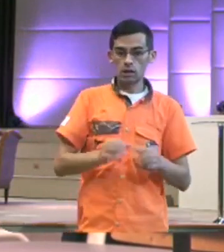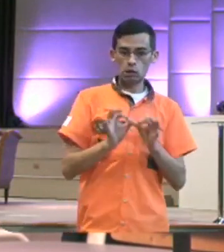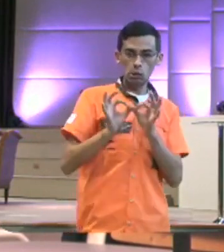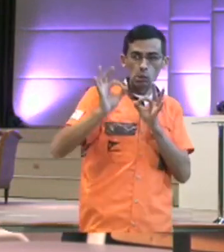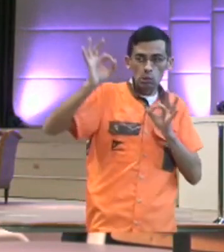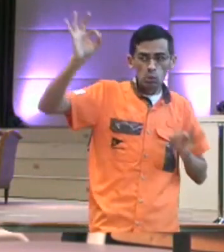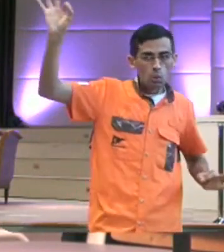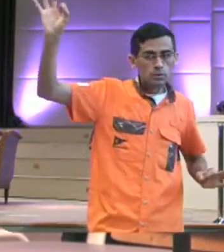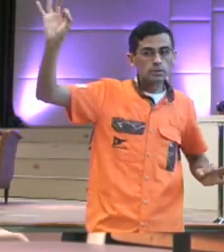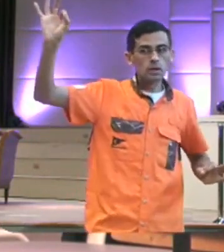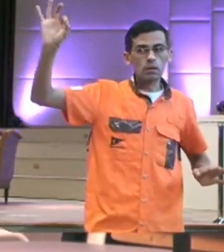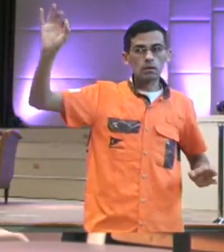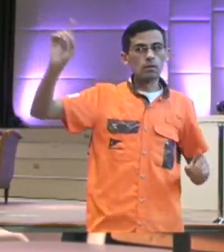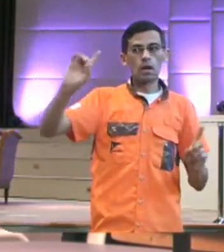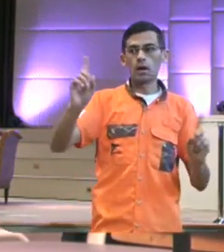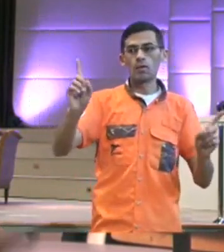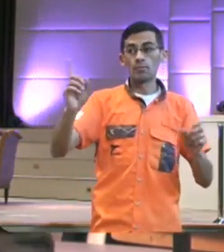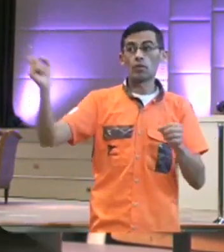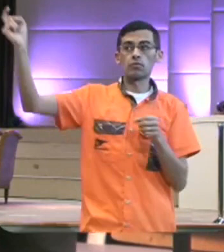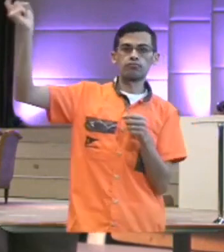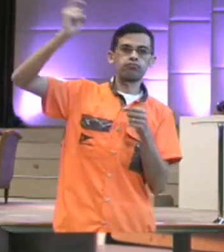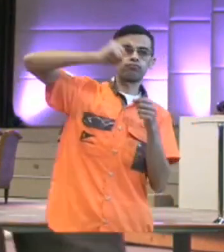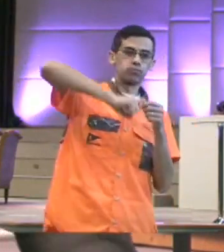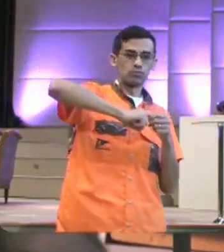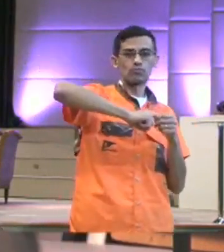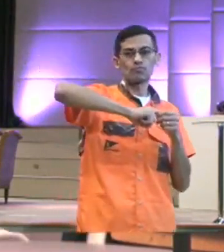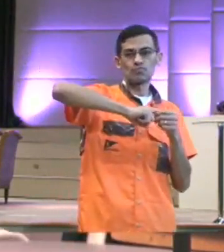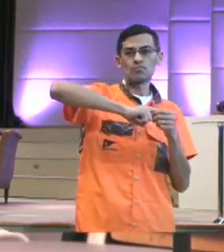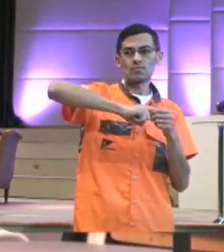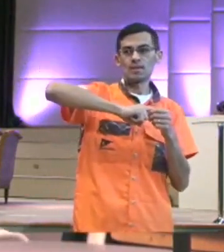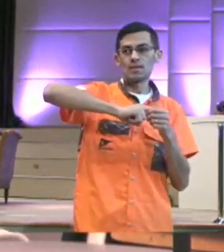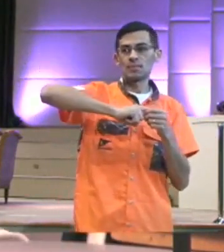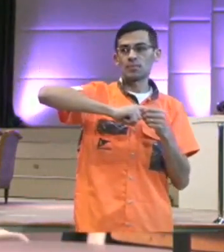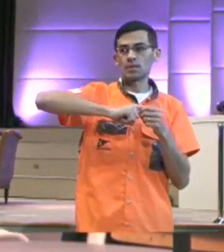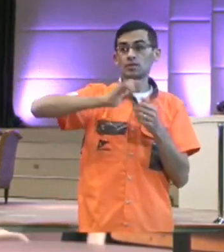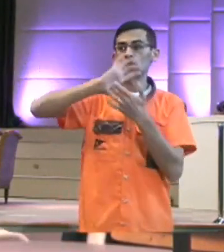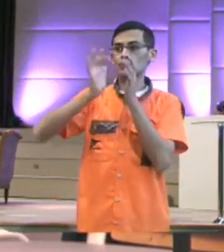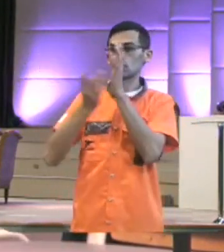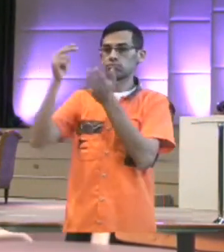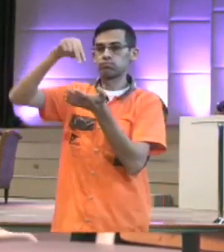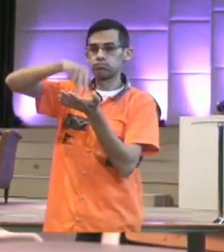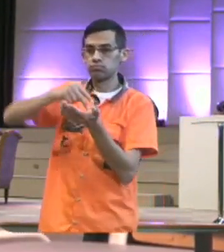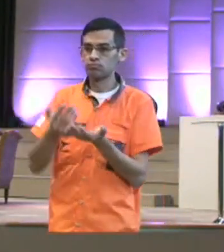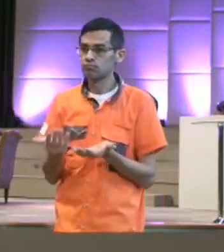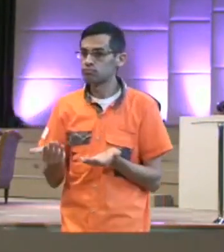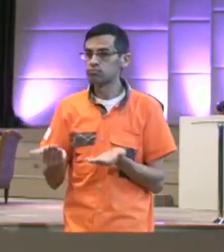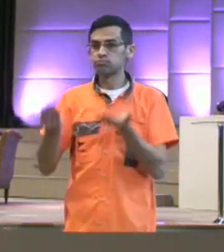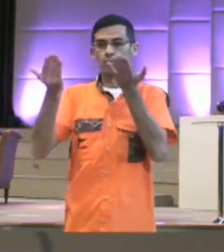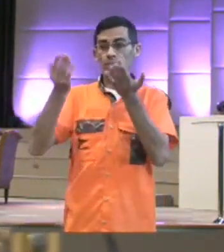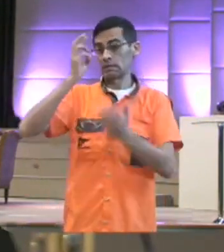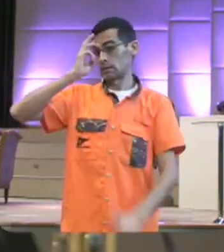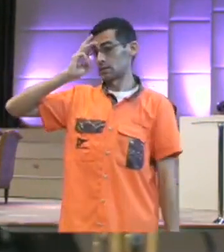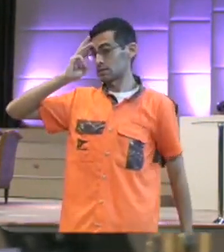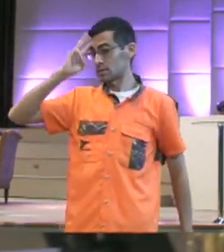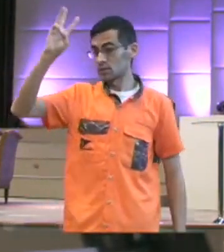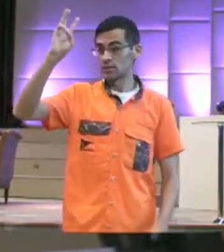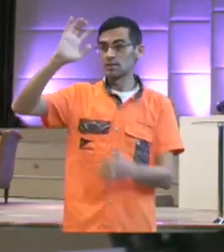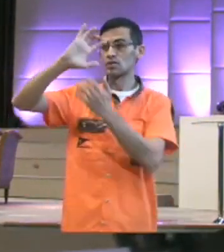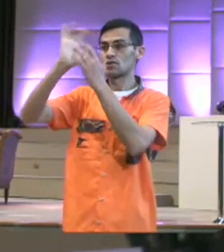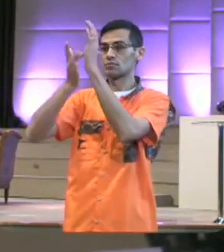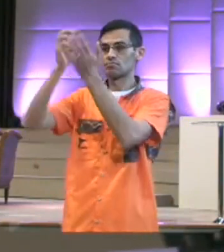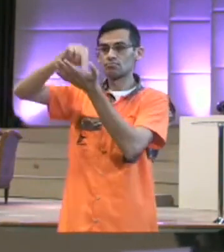de vocês por toda a eternidade, eu vou voltar. E ele ia ressuscitar ao terceiro